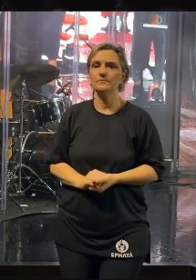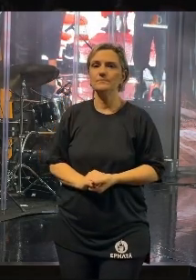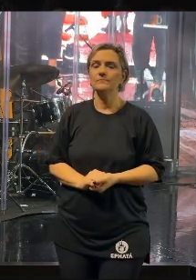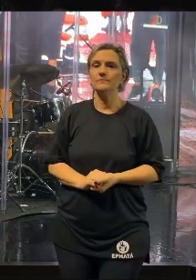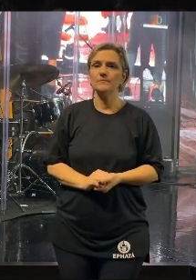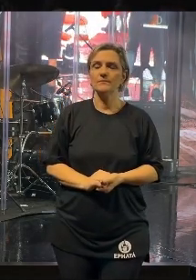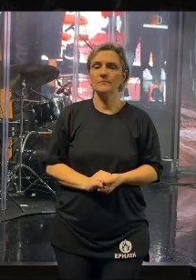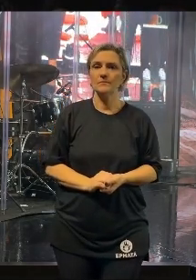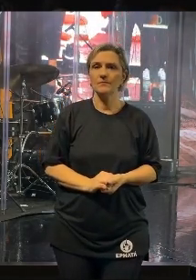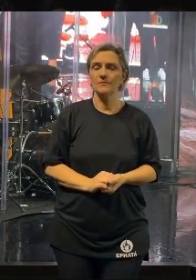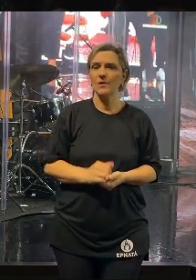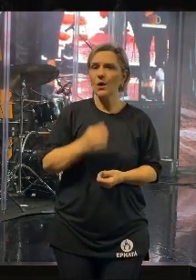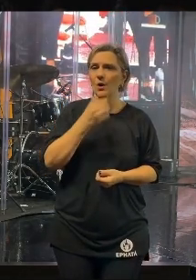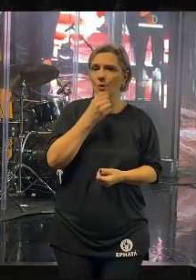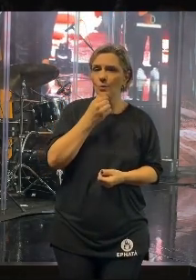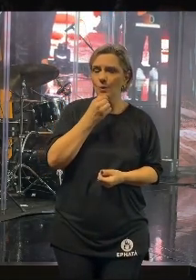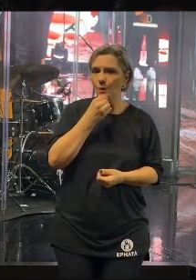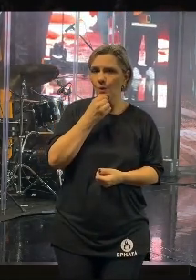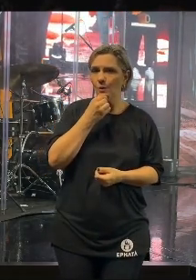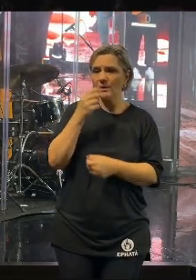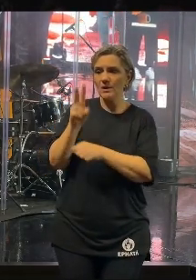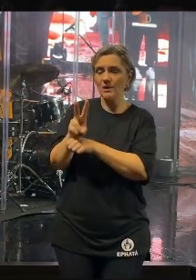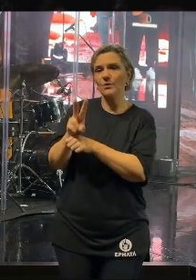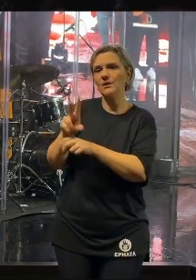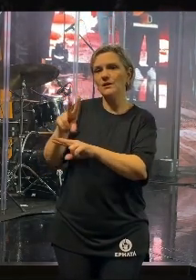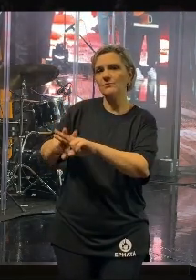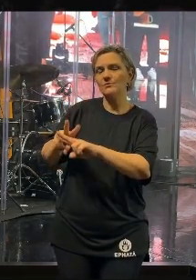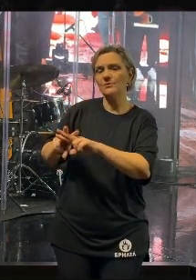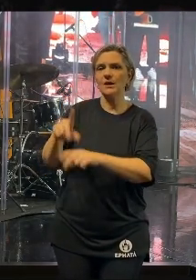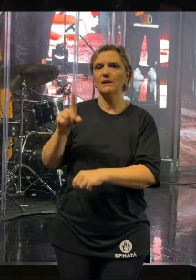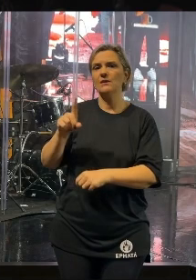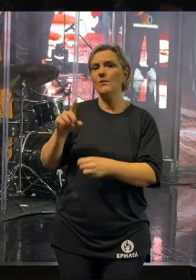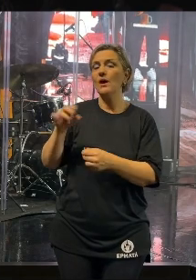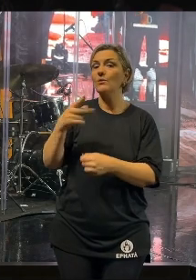O carcereiro não é o teu inimigo, o carcereiro é a tua missão.